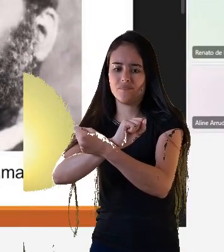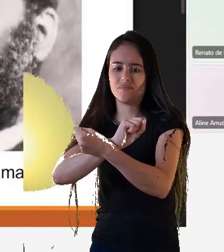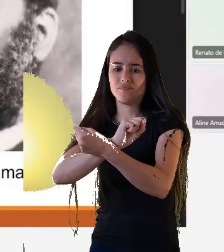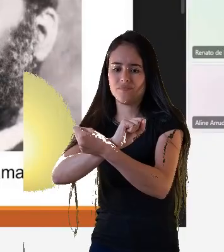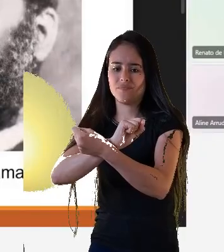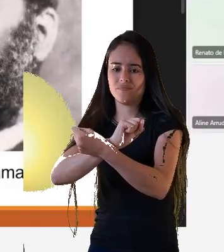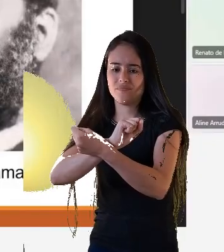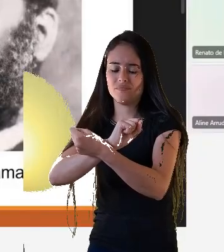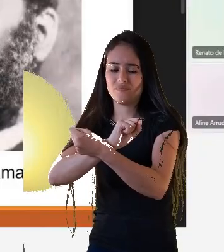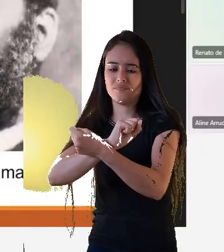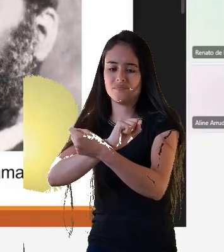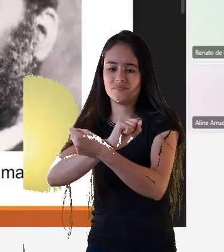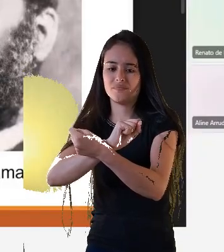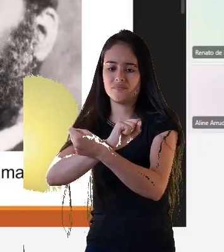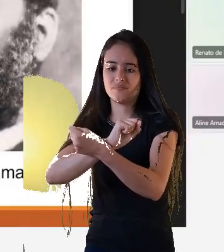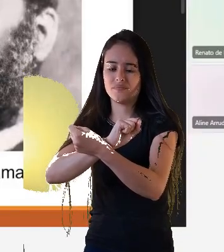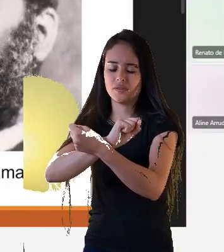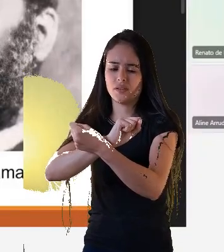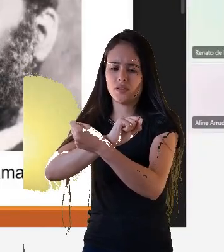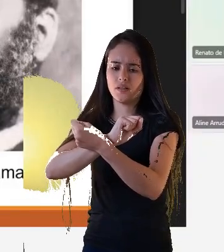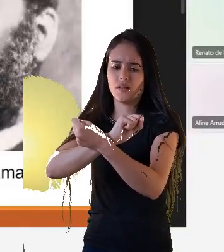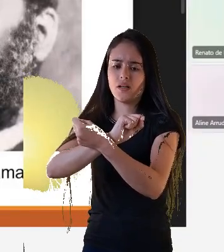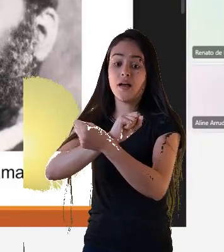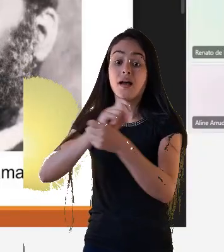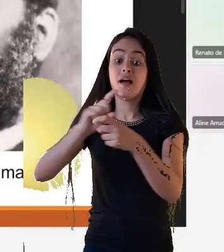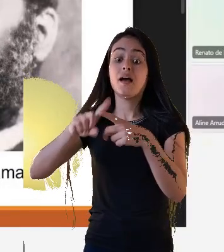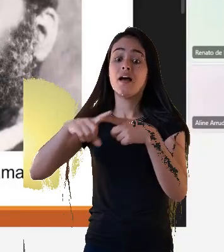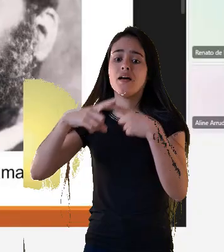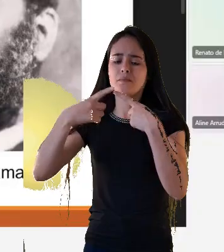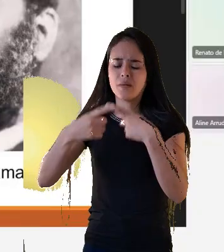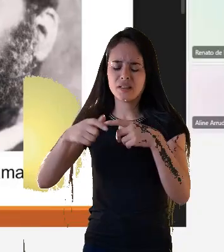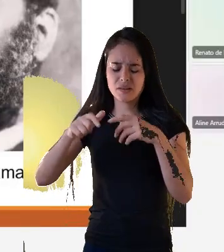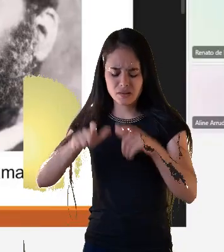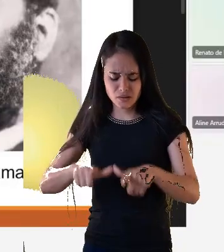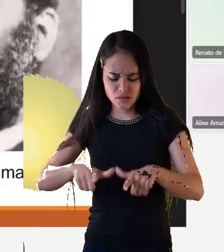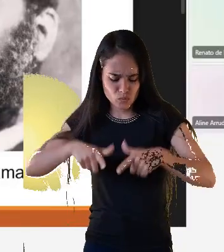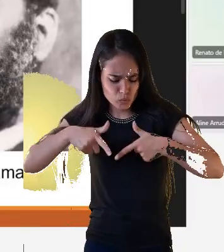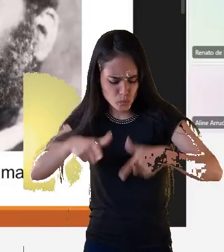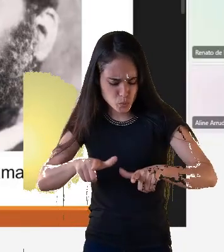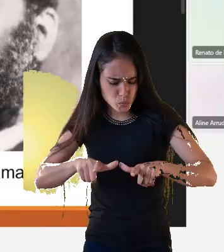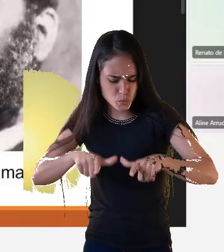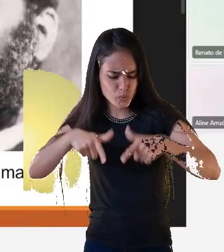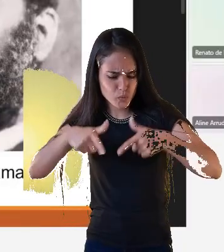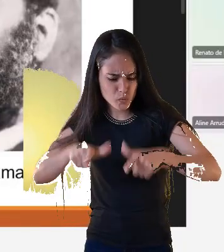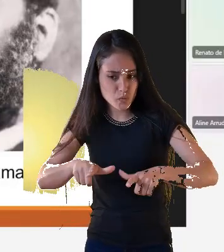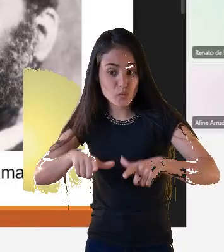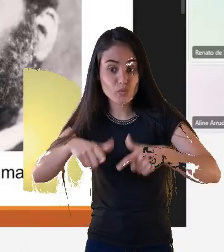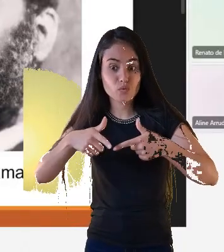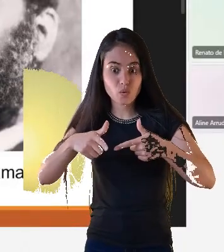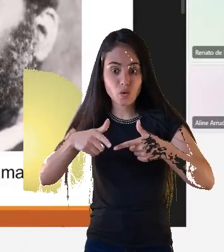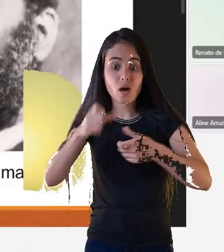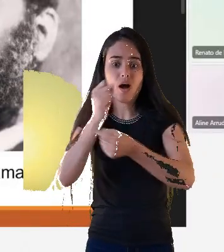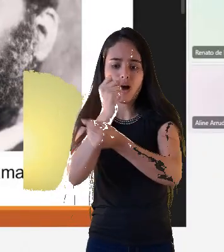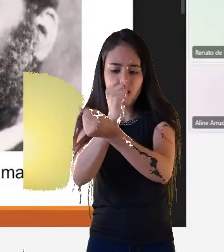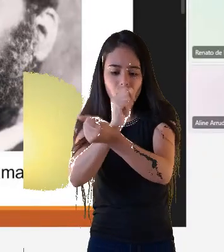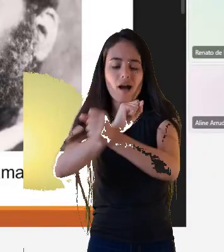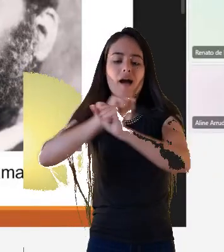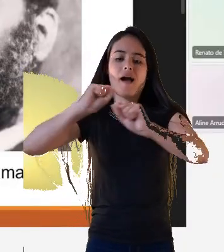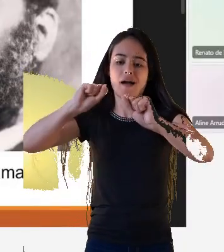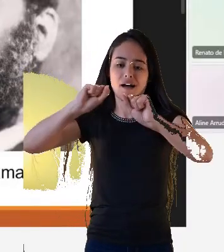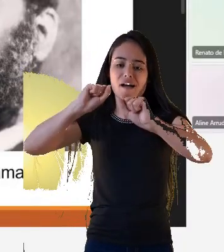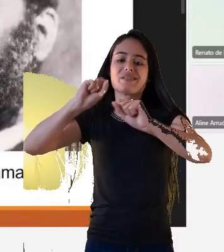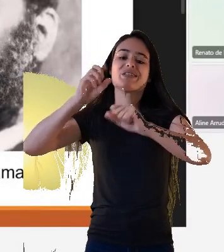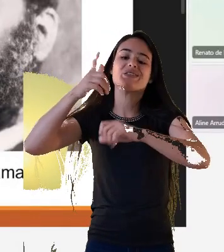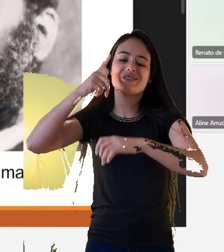né? E depois, quando ele teve noção de que o que foi feito com